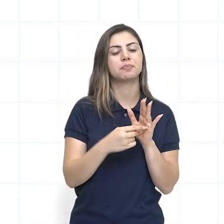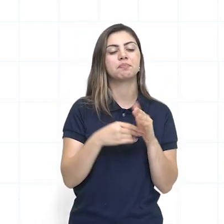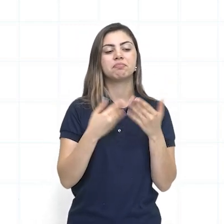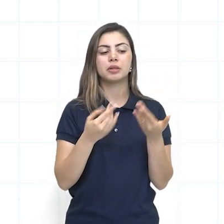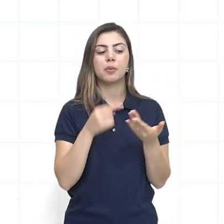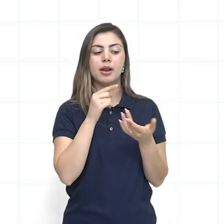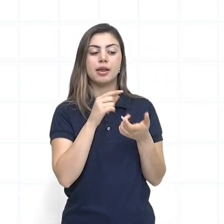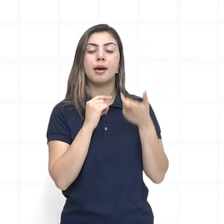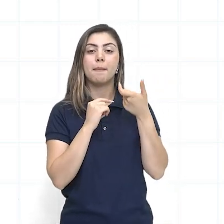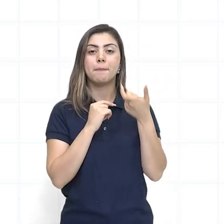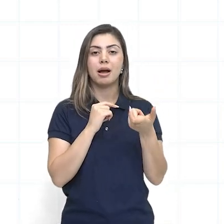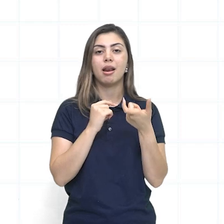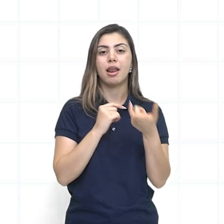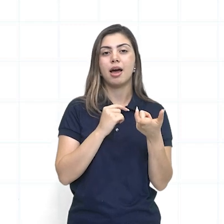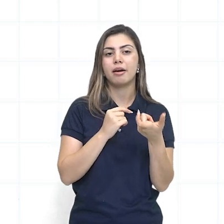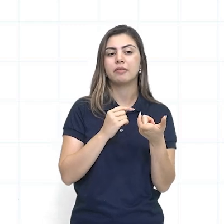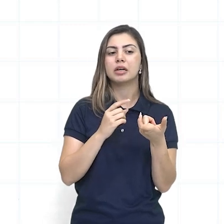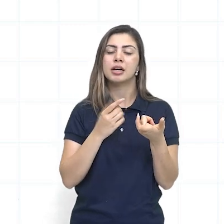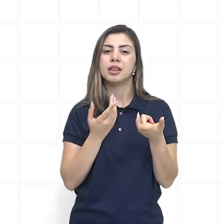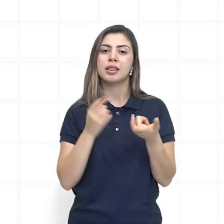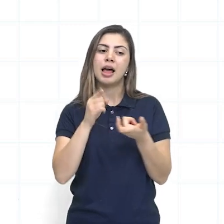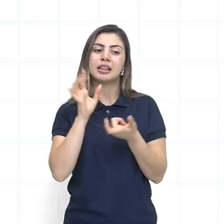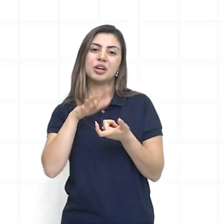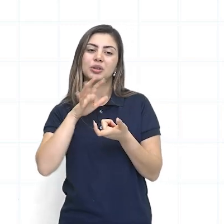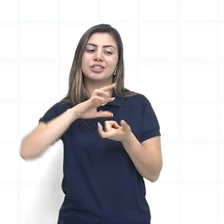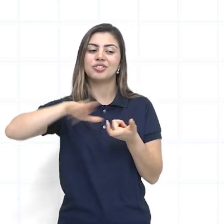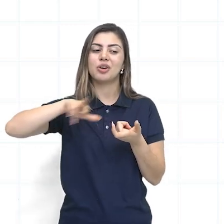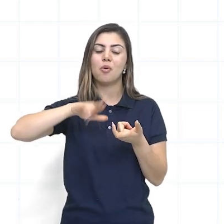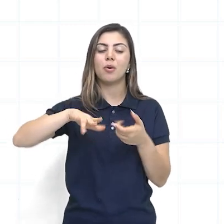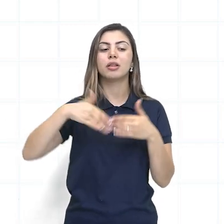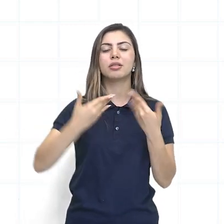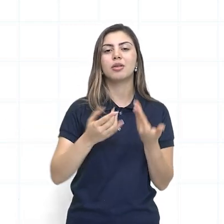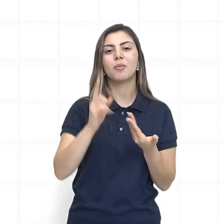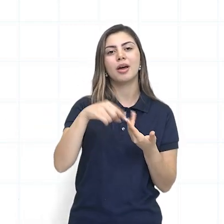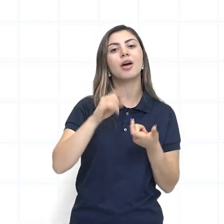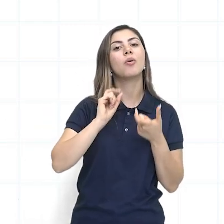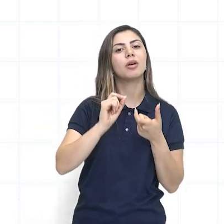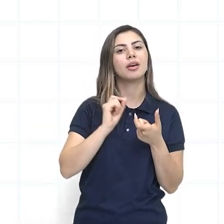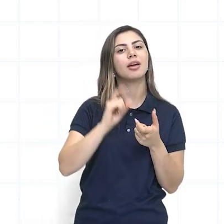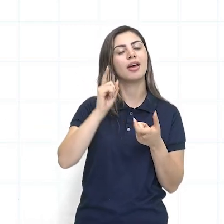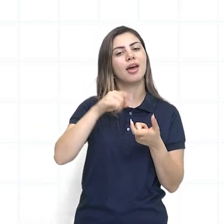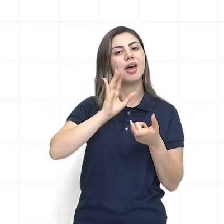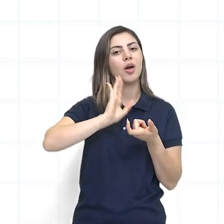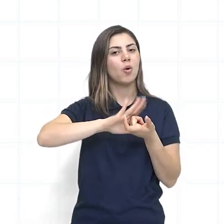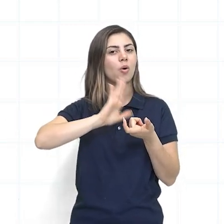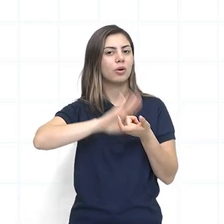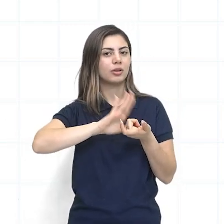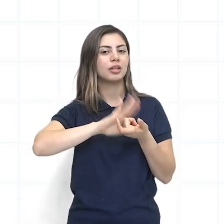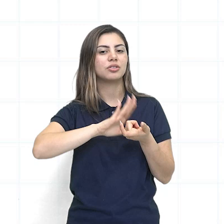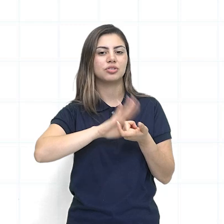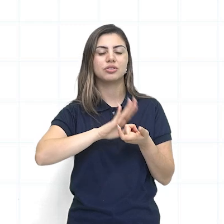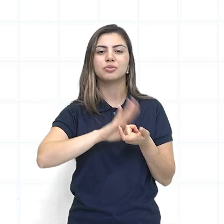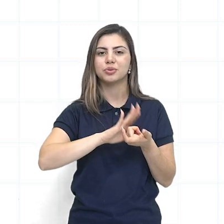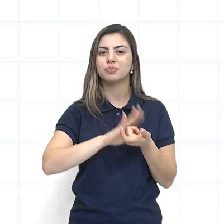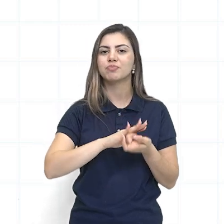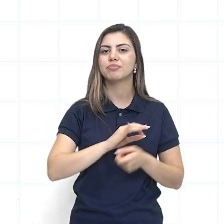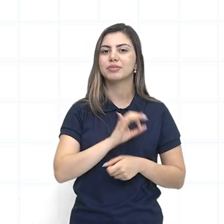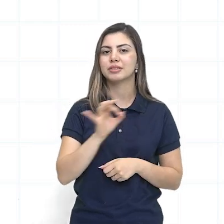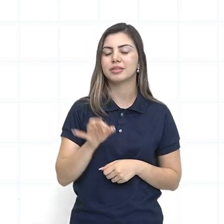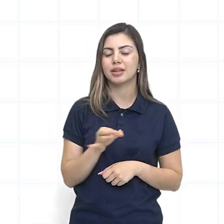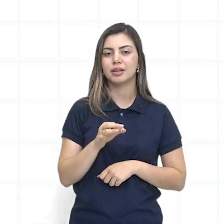essa palavra aqui não está no sentido denotativo, e sim no sentido conotativo, no